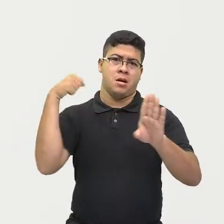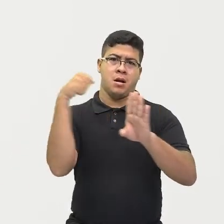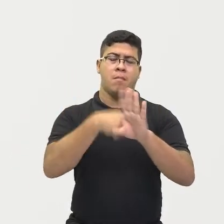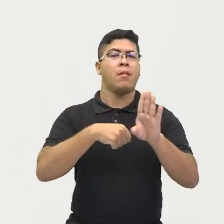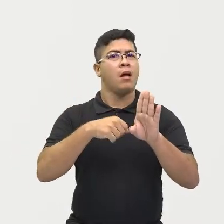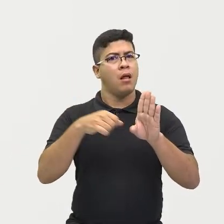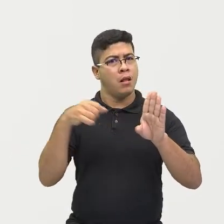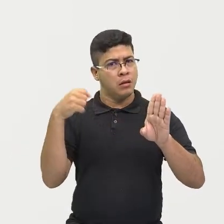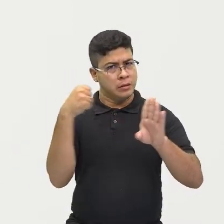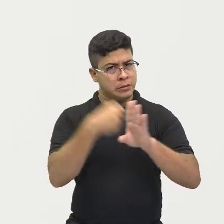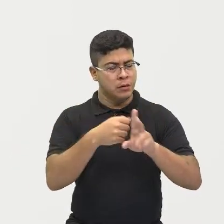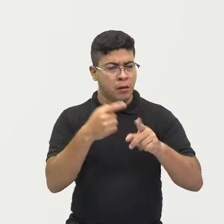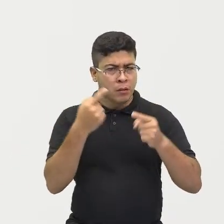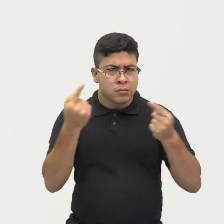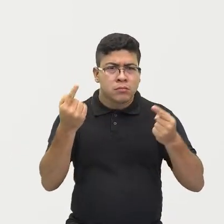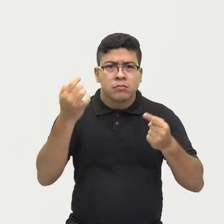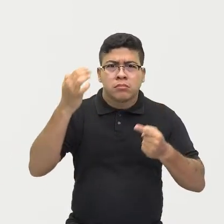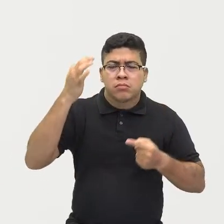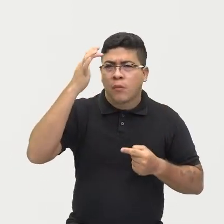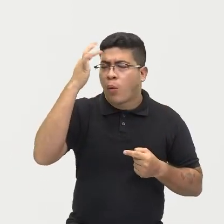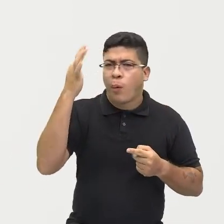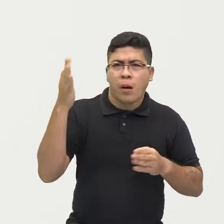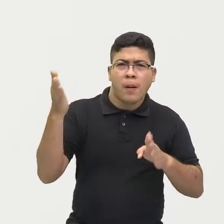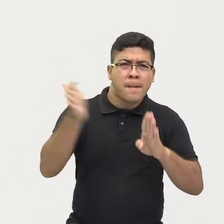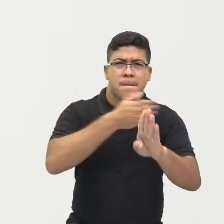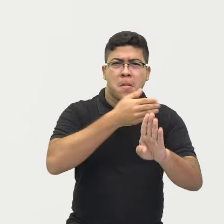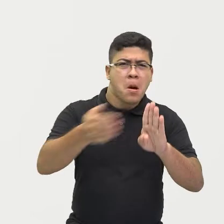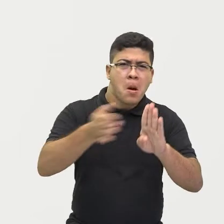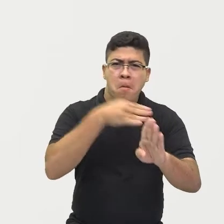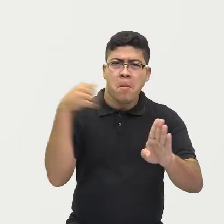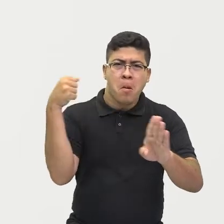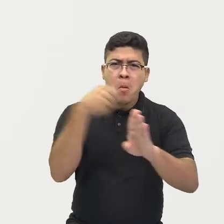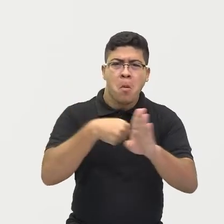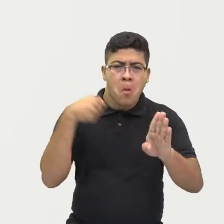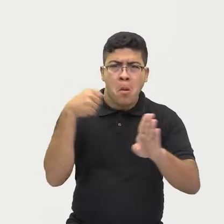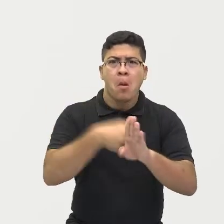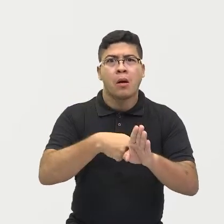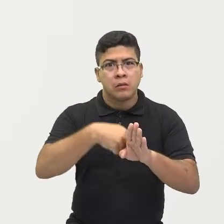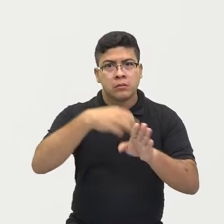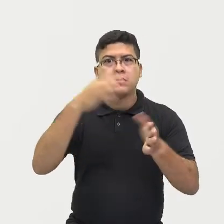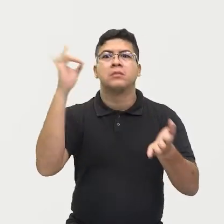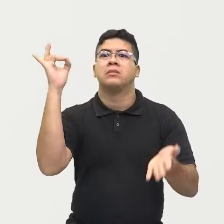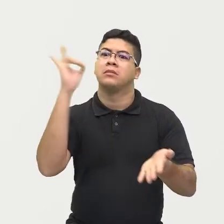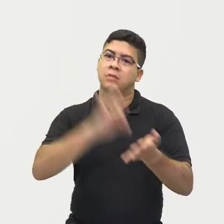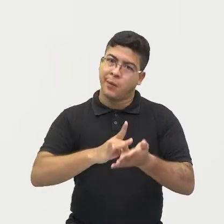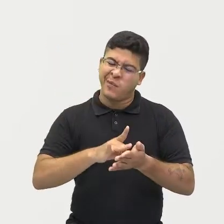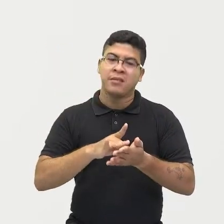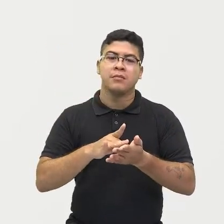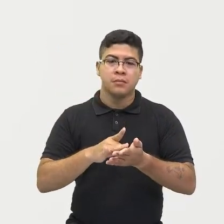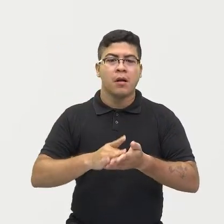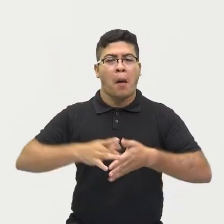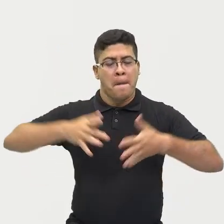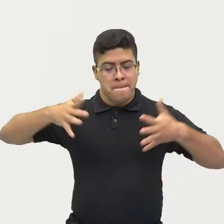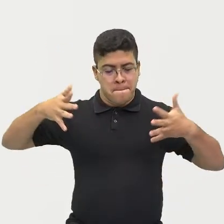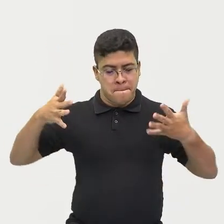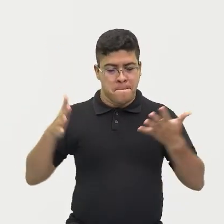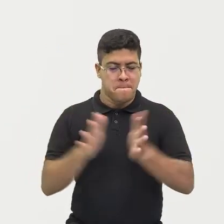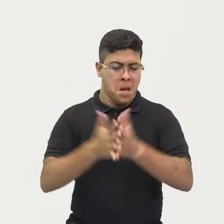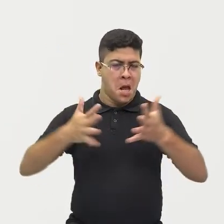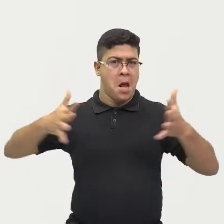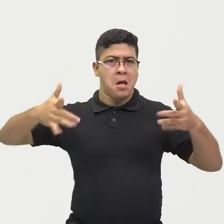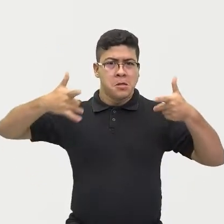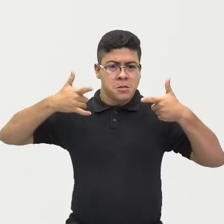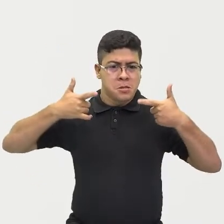só, aí você fica imaginando, bofetada e o soco, exatamente, exatamente. A glorificação da